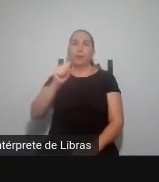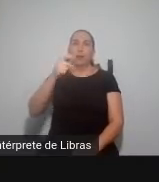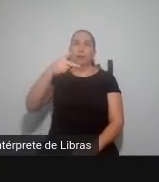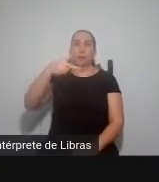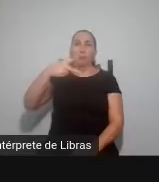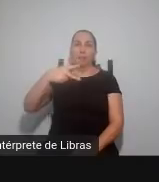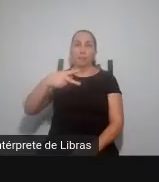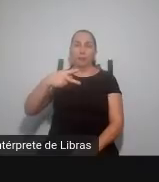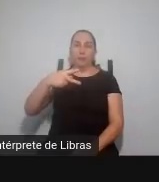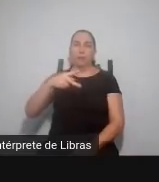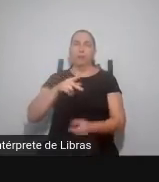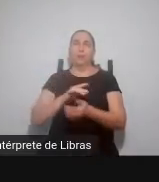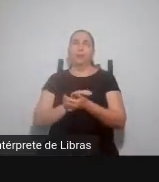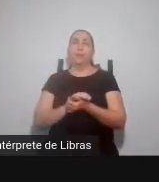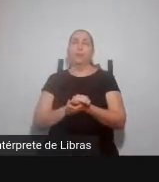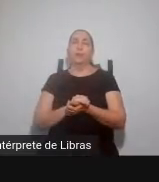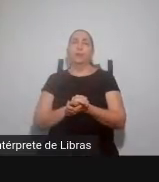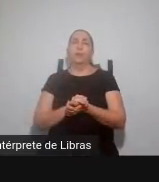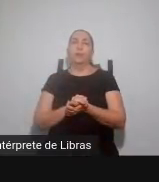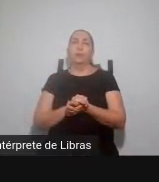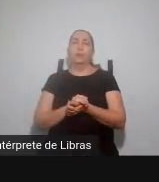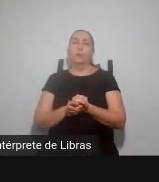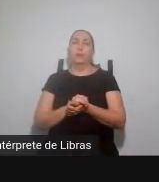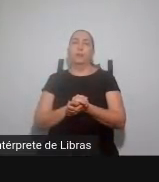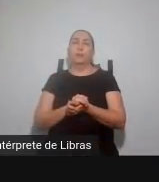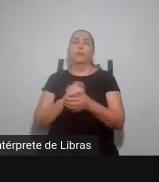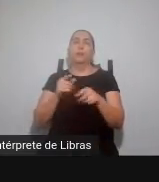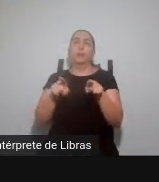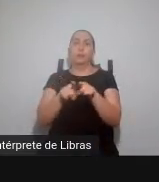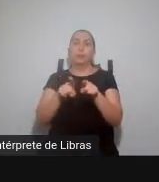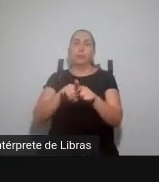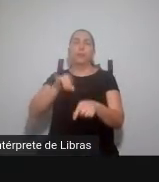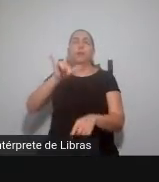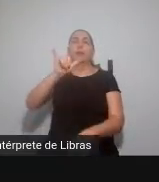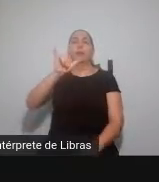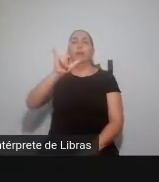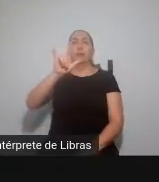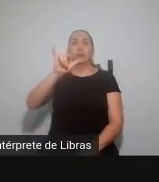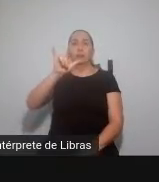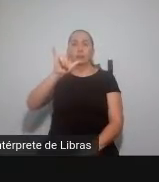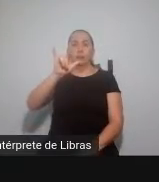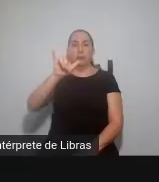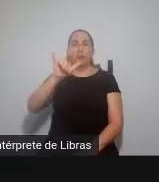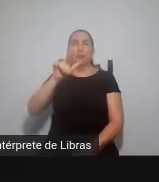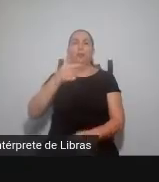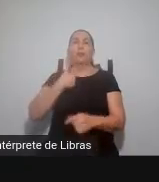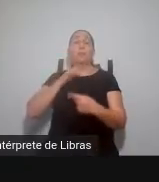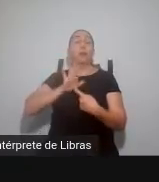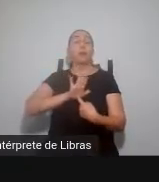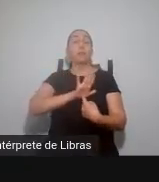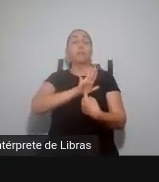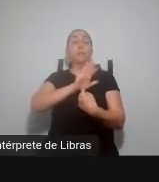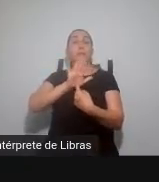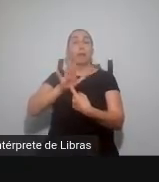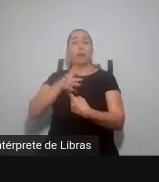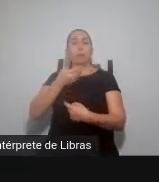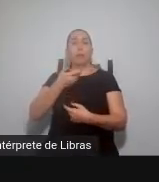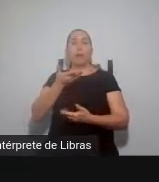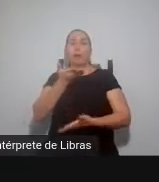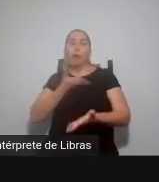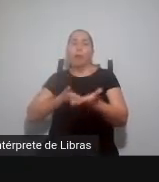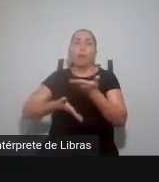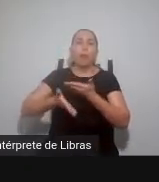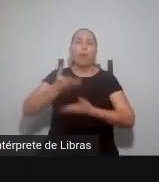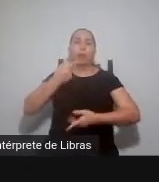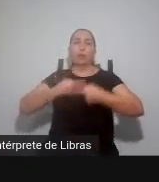obra para ser desenhada, para fazer parte, apreciada e discutida pelas crianças junto